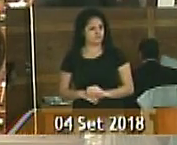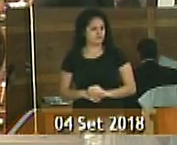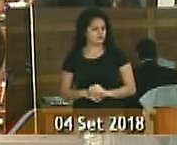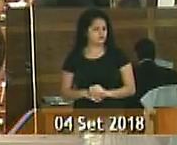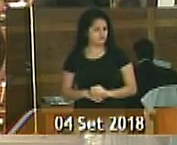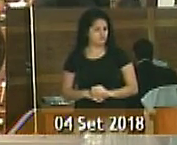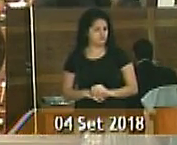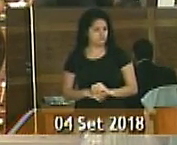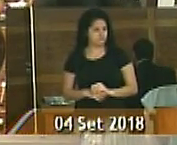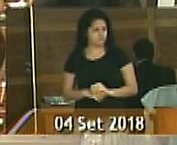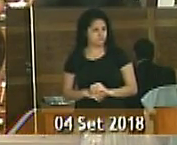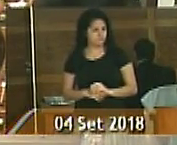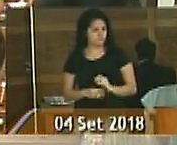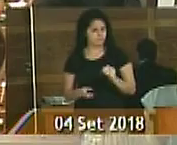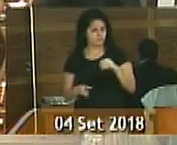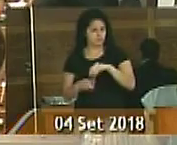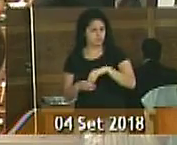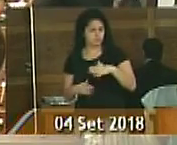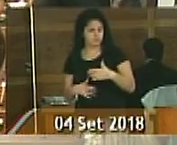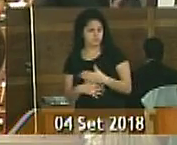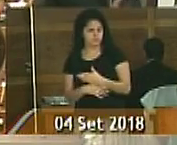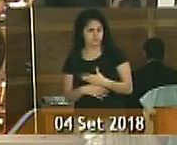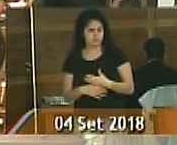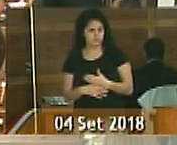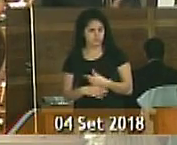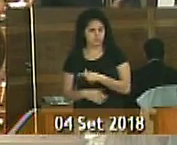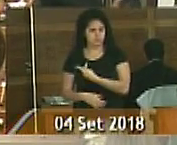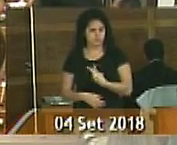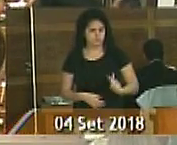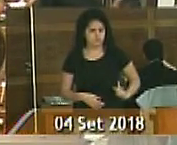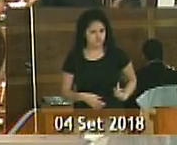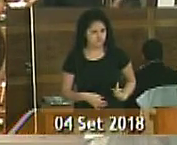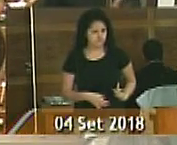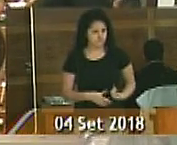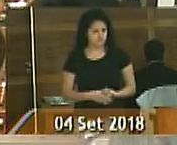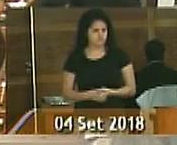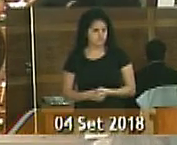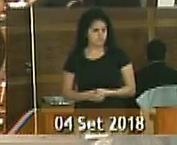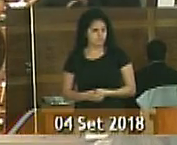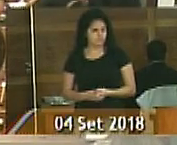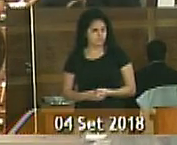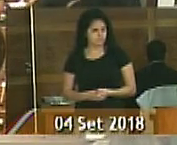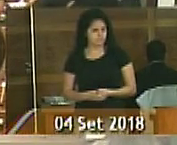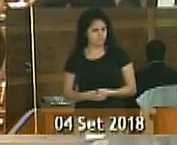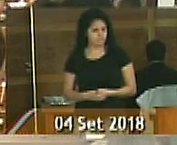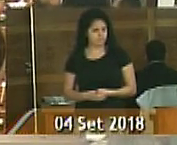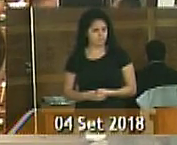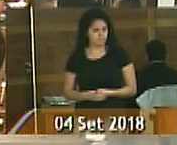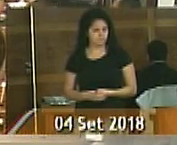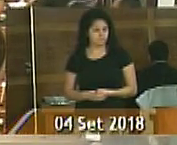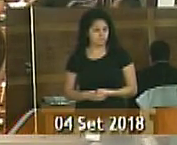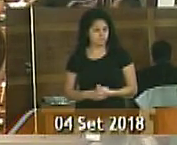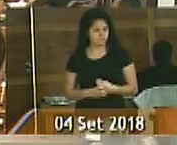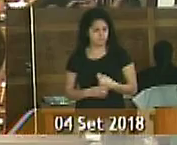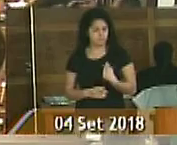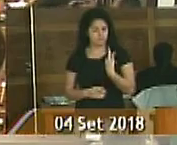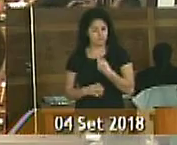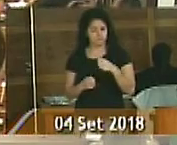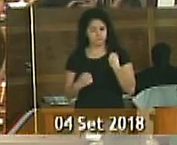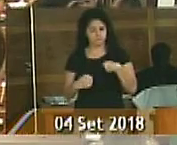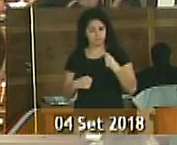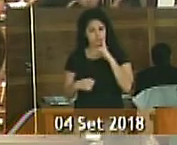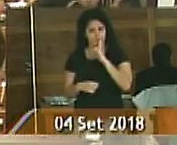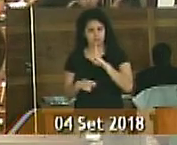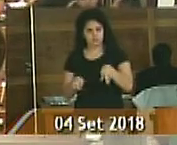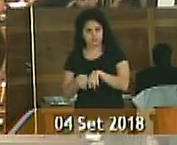aqui, né, dentro do município, pelo presidente, né, visto o lado dos bombeiros civis, e a gente tem que olhar também